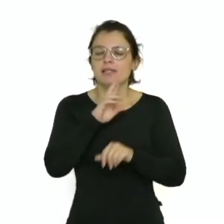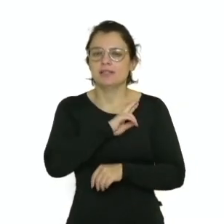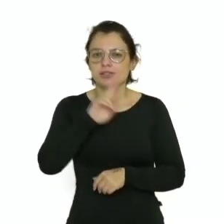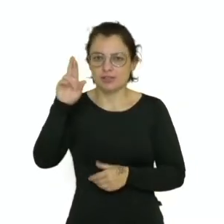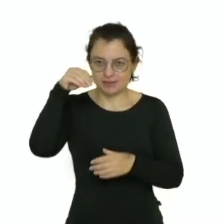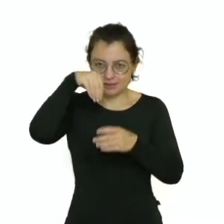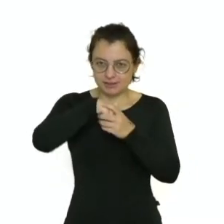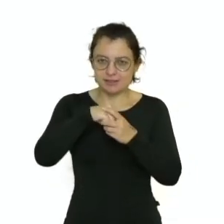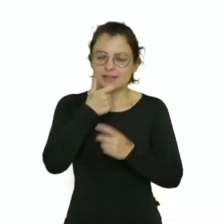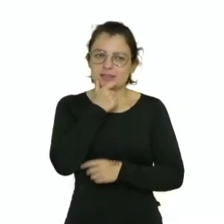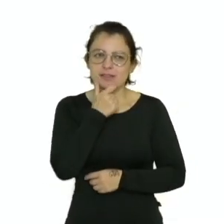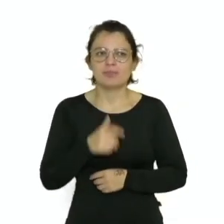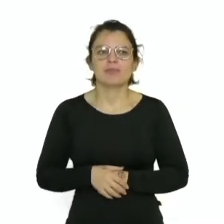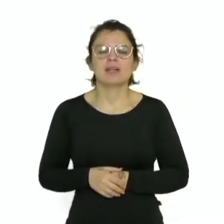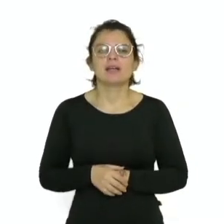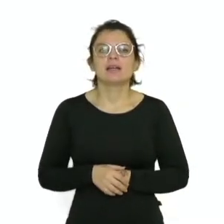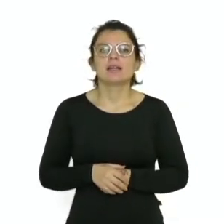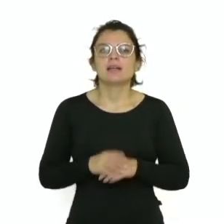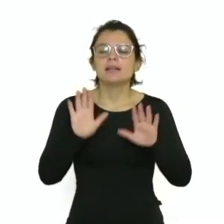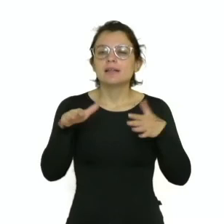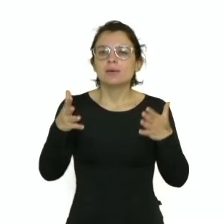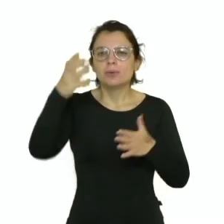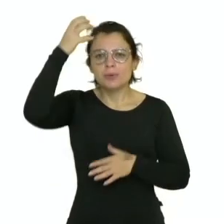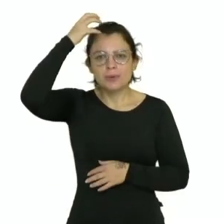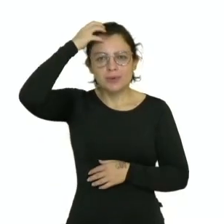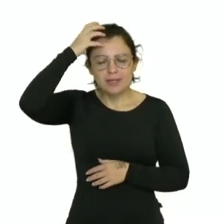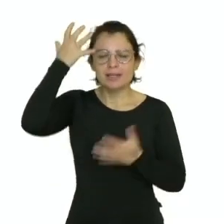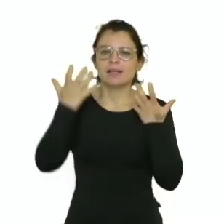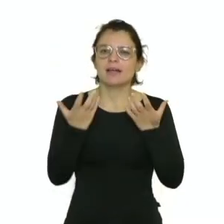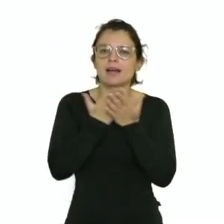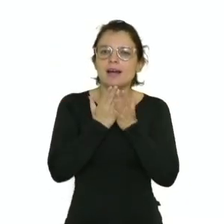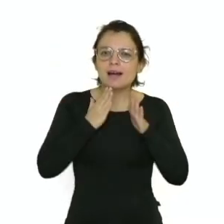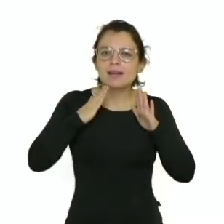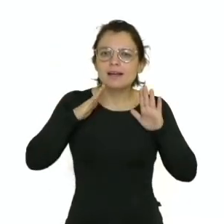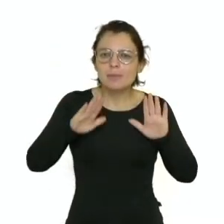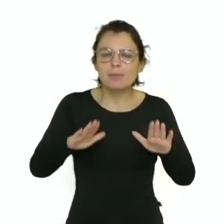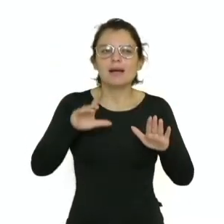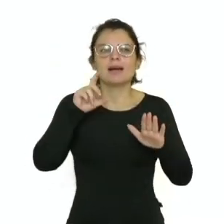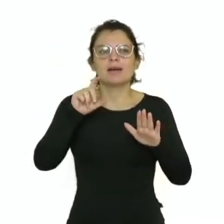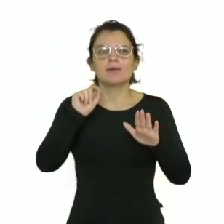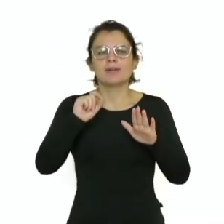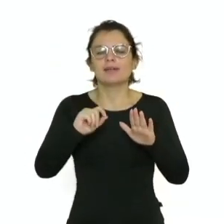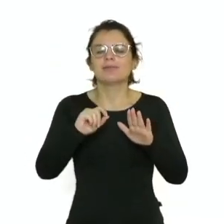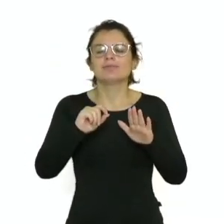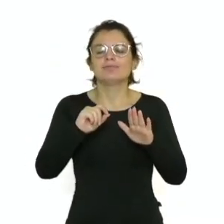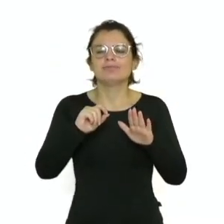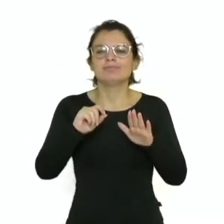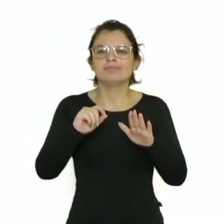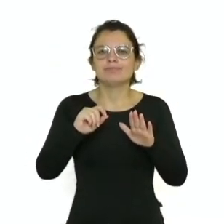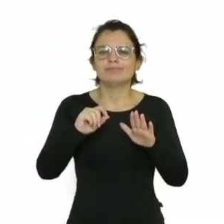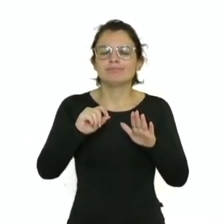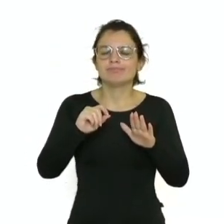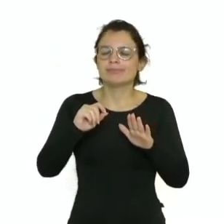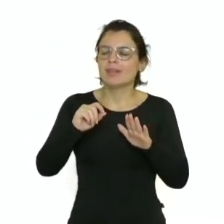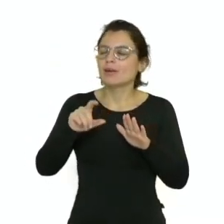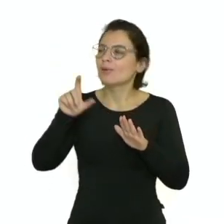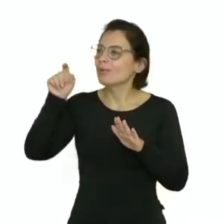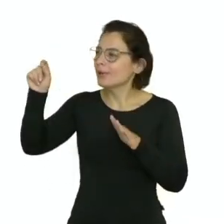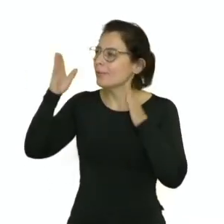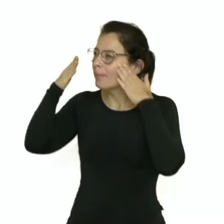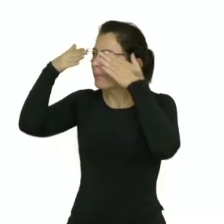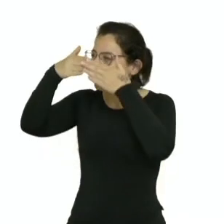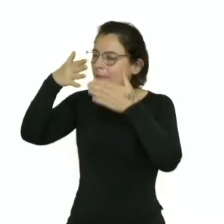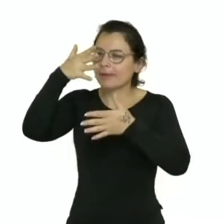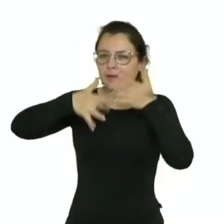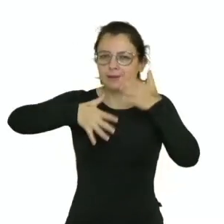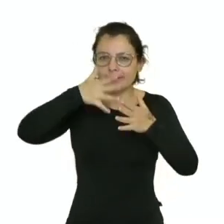Inglaterra? Na Inglaterra, o rei desejava acabar com a interferência do Papa nos assuntos do reino, desvencilhar-se dos altos